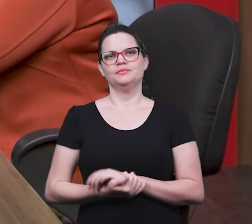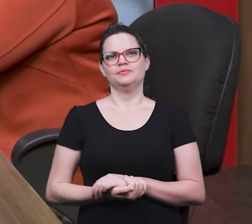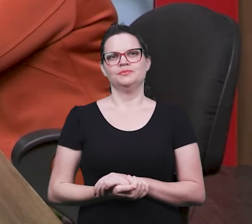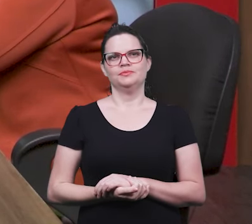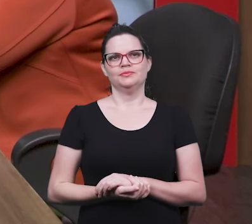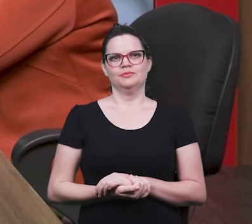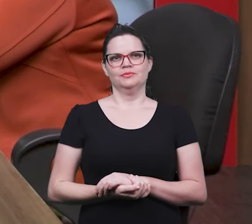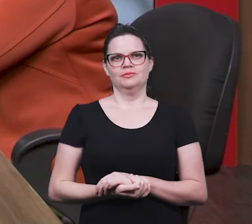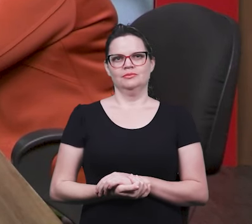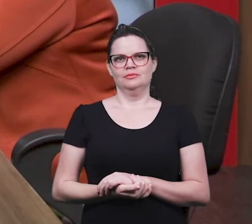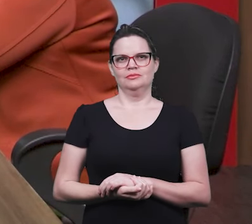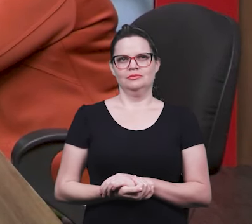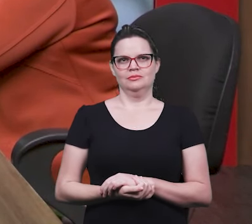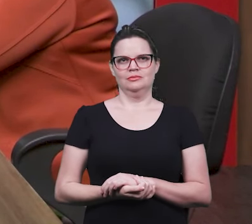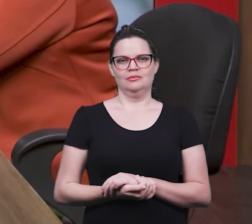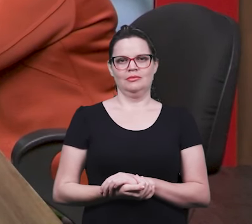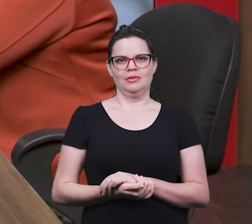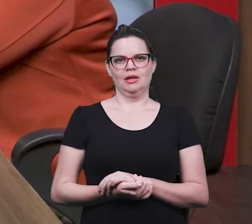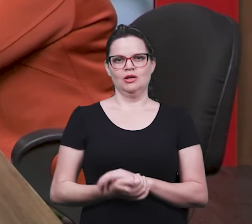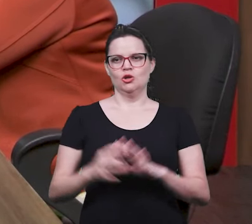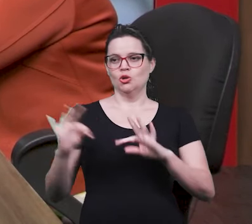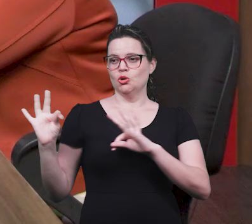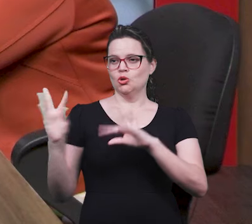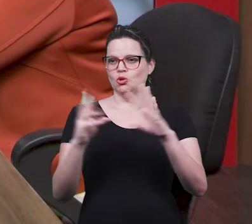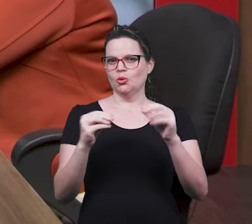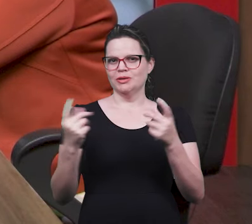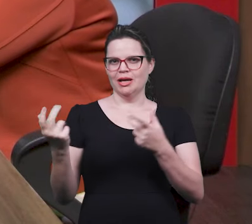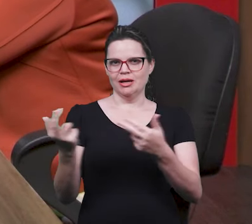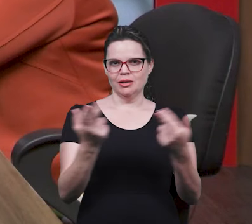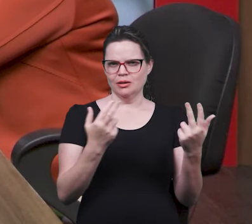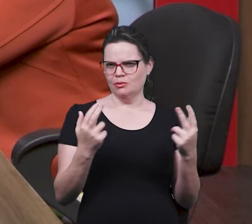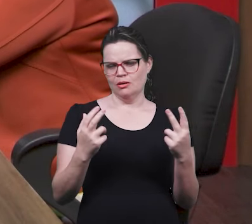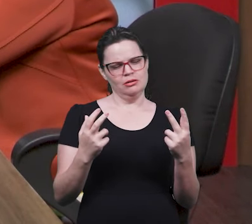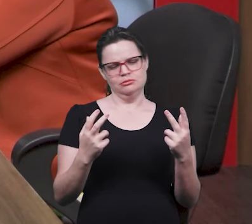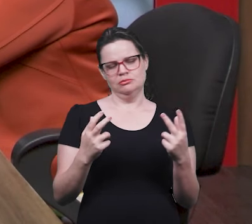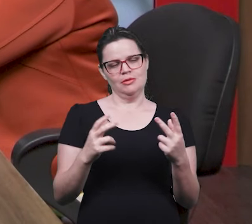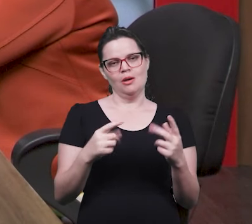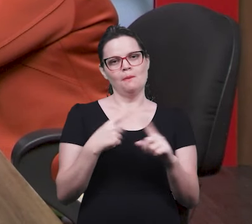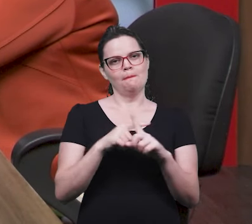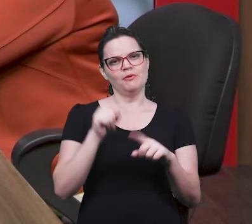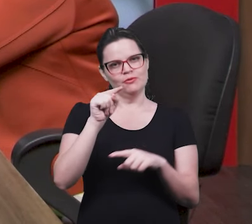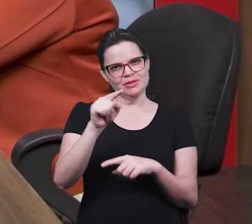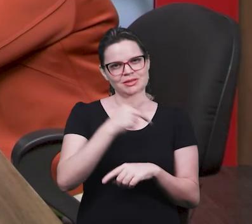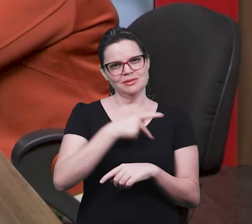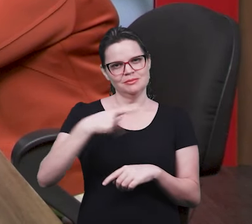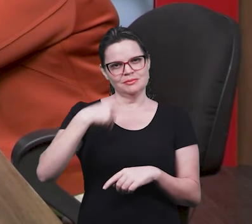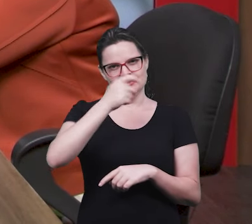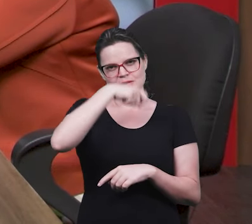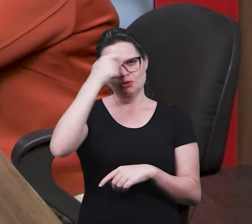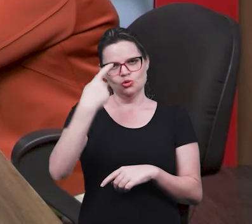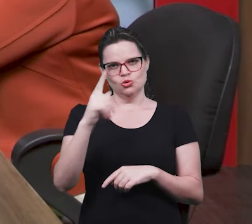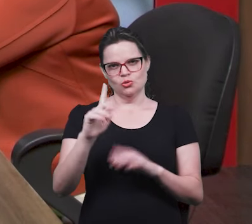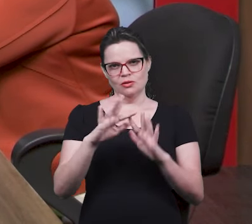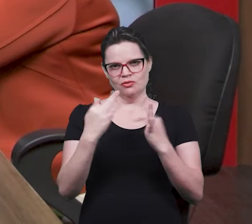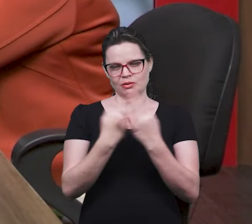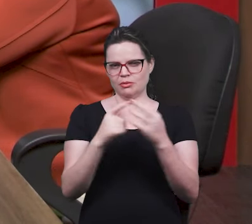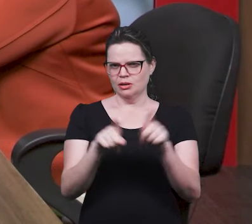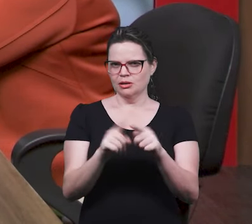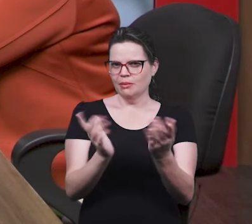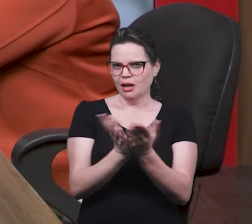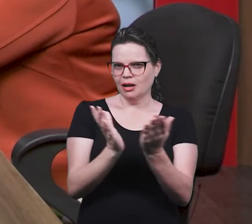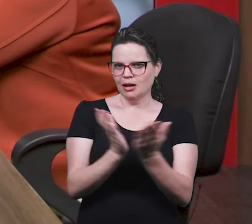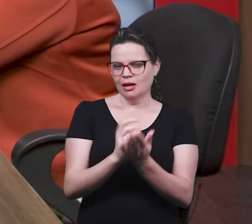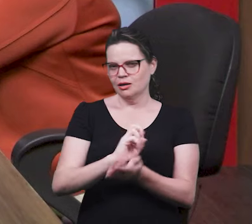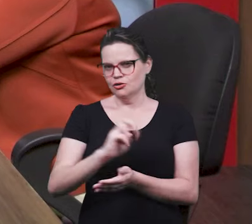família. Essa não é a experiência de todos nós. Pastor Amadeu, o senhor foi criado também num lar cristão? Pode